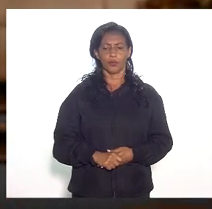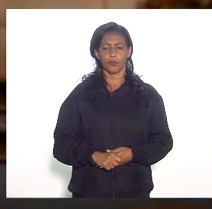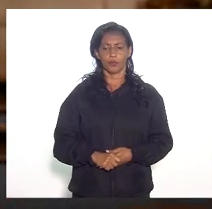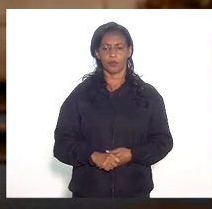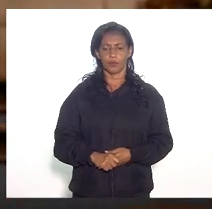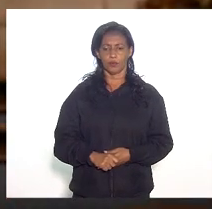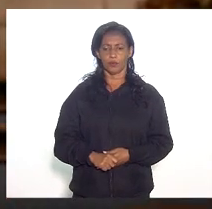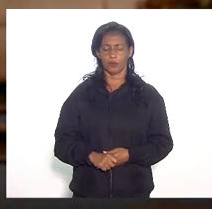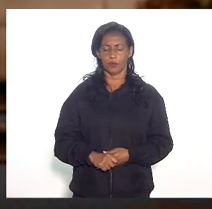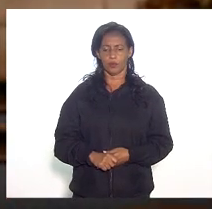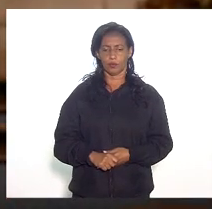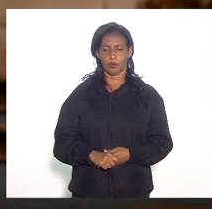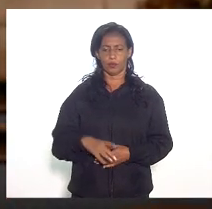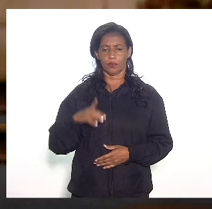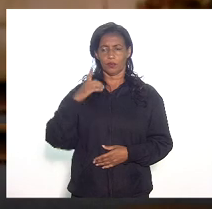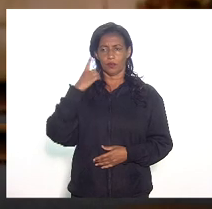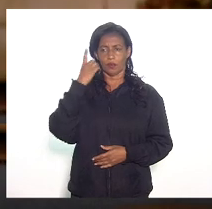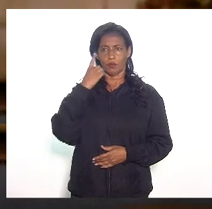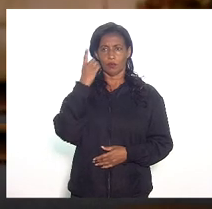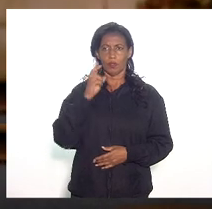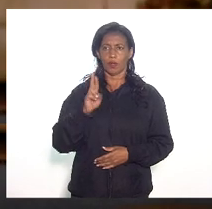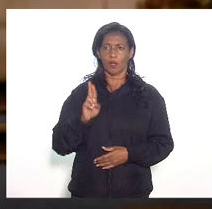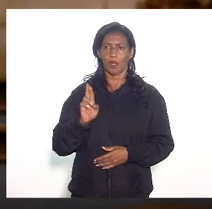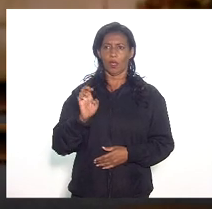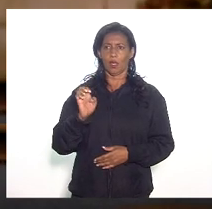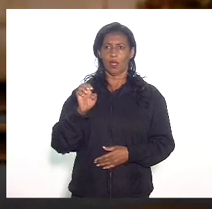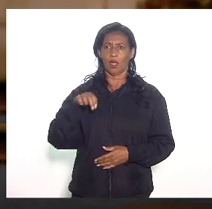deputada deputado Renato Zaca